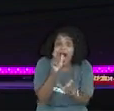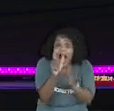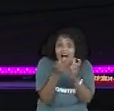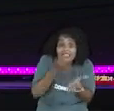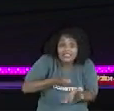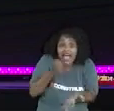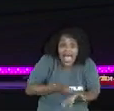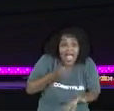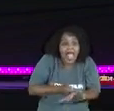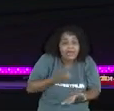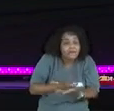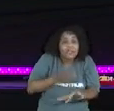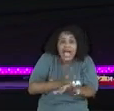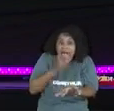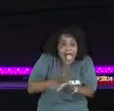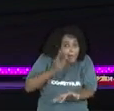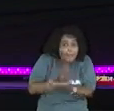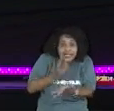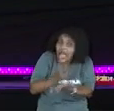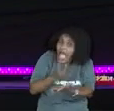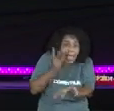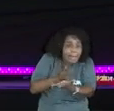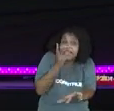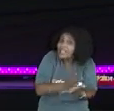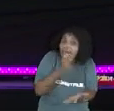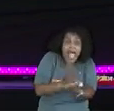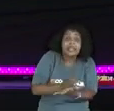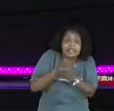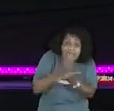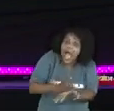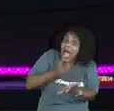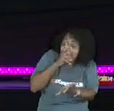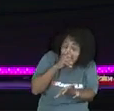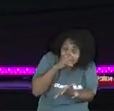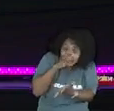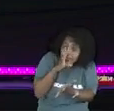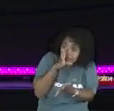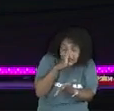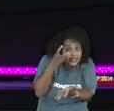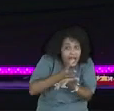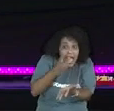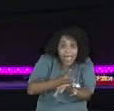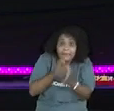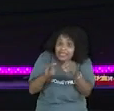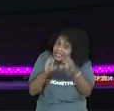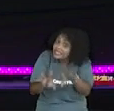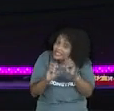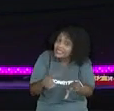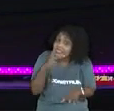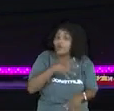persistência Olha isso aí Eu Venci índias com persistência a seus